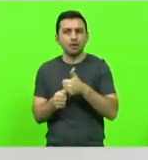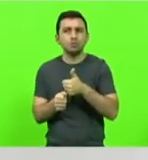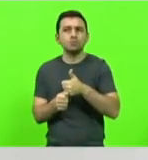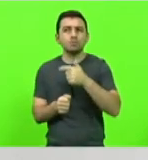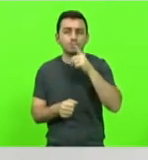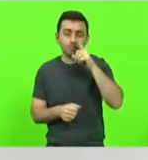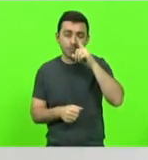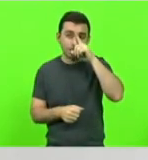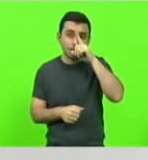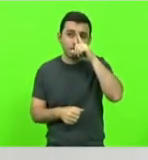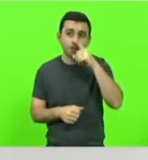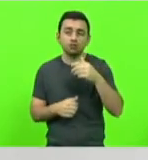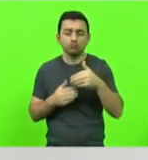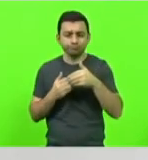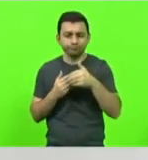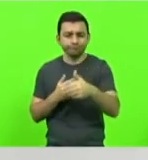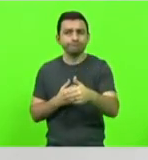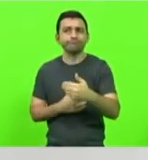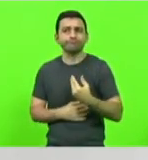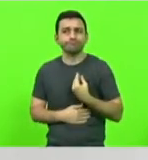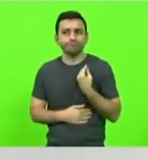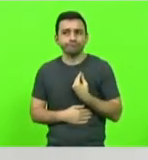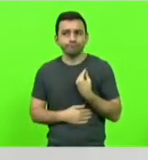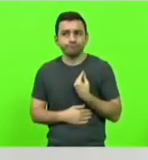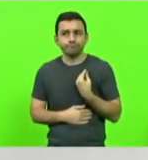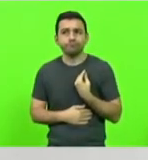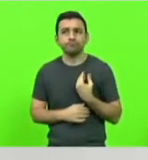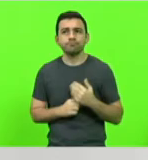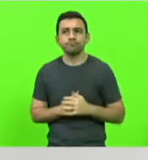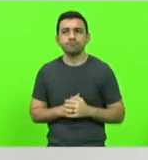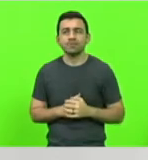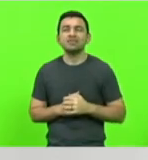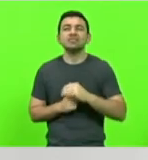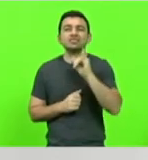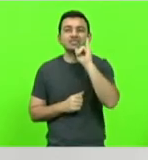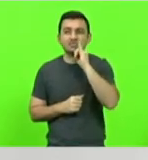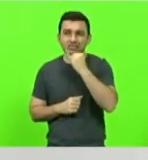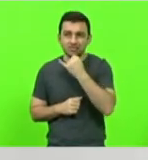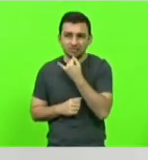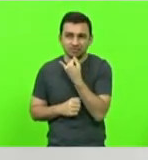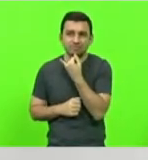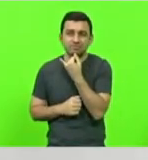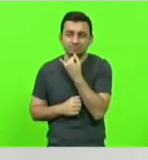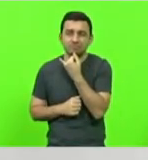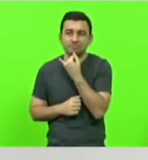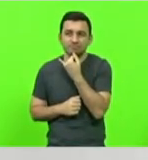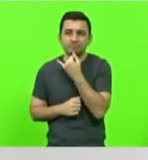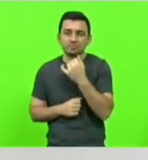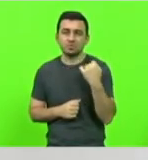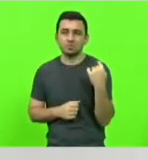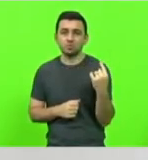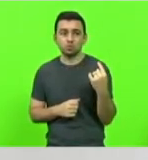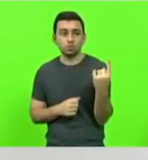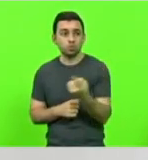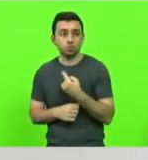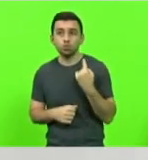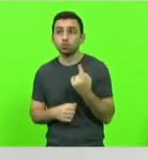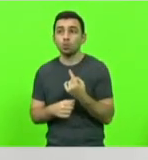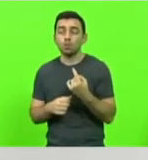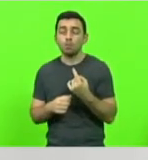estar vivendo essa situação triste e lamentável que os nossos países vizinhos